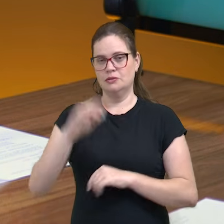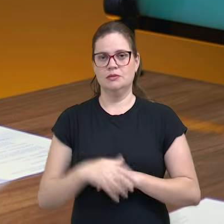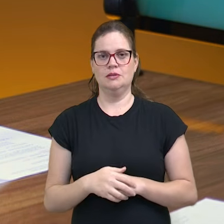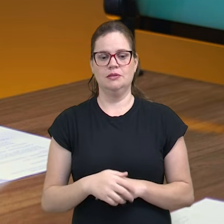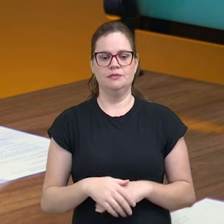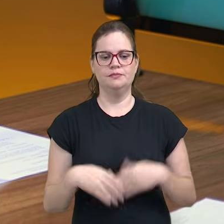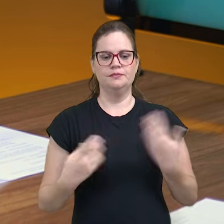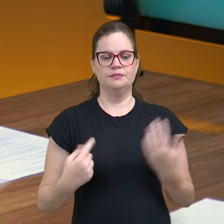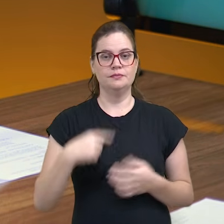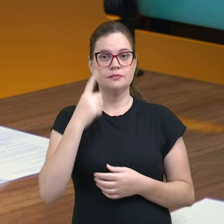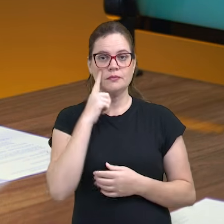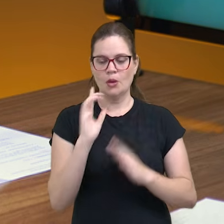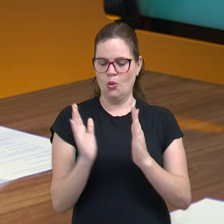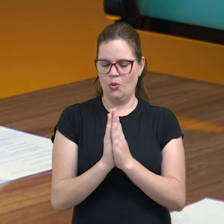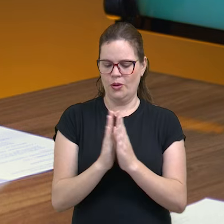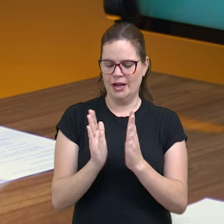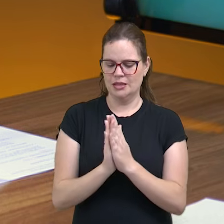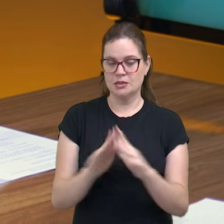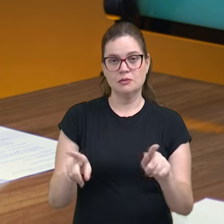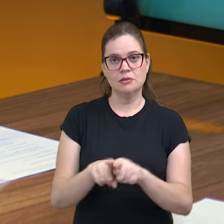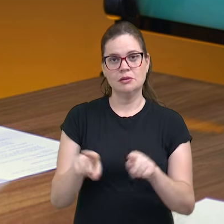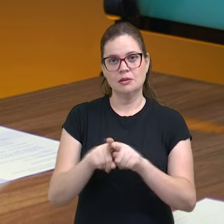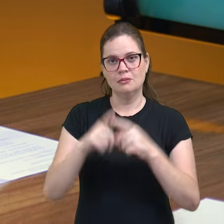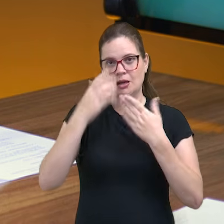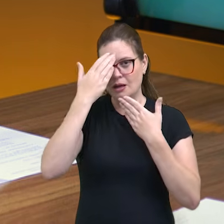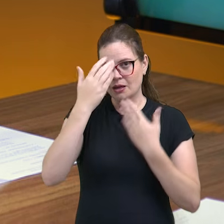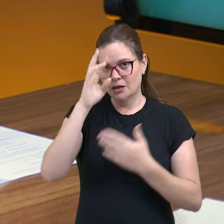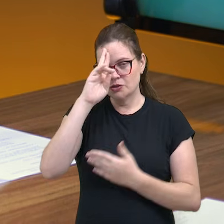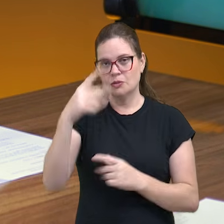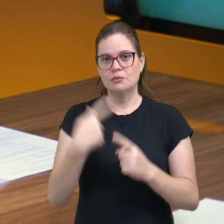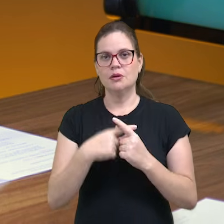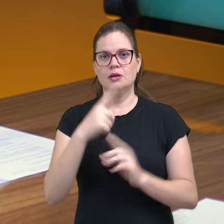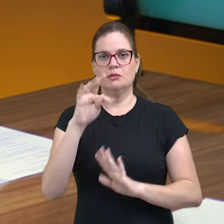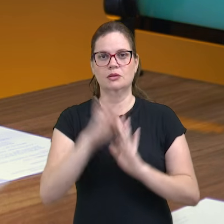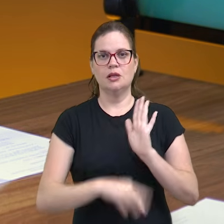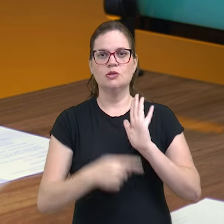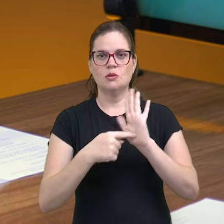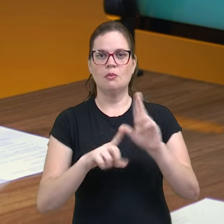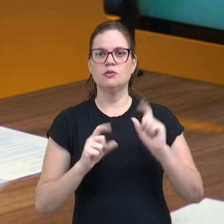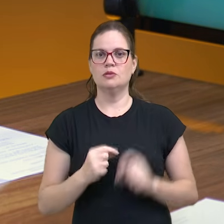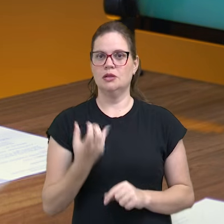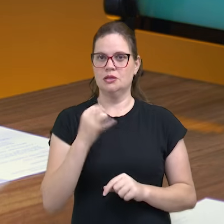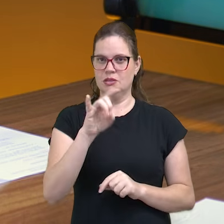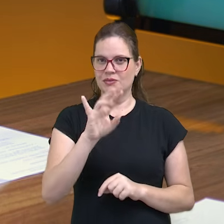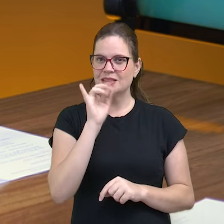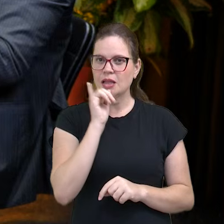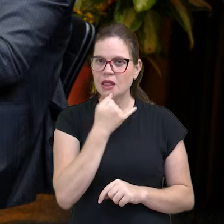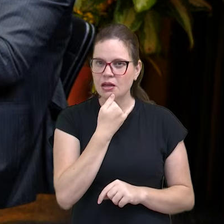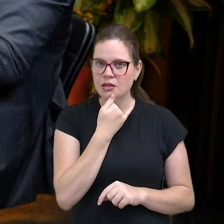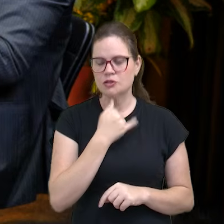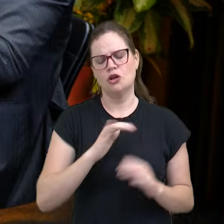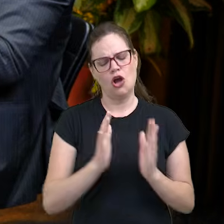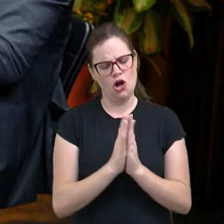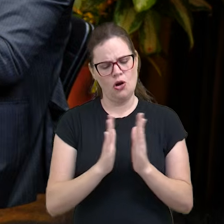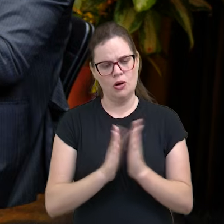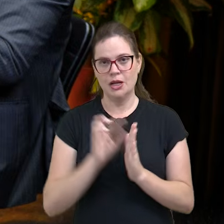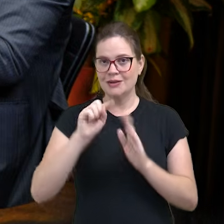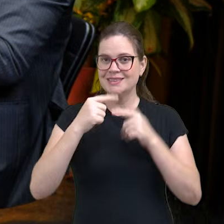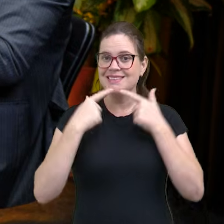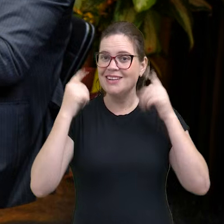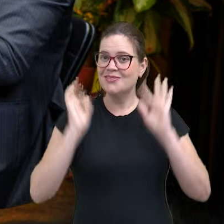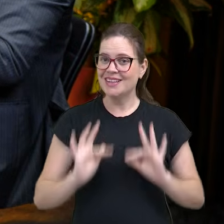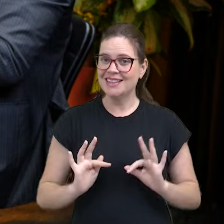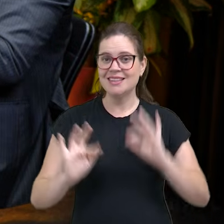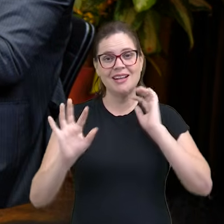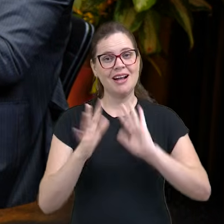um sentimento de gratidão. Então, nós vamos ver que a oração e a gratidão, nós lemos o texto da palavra que diz, está